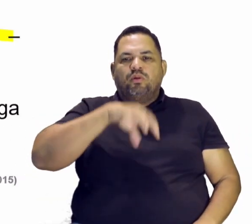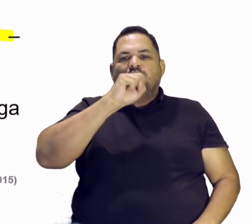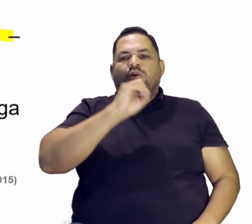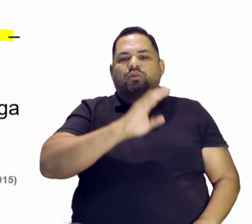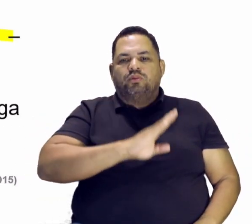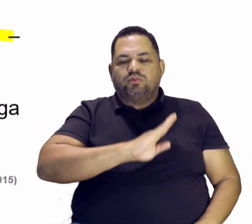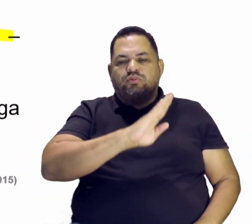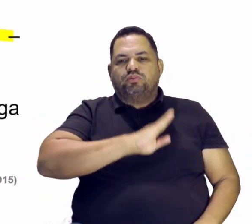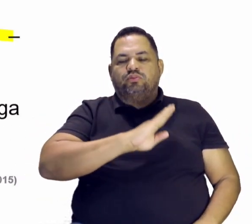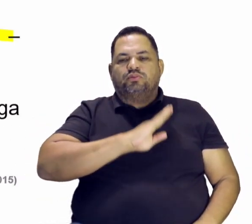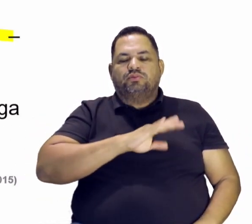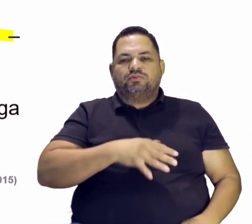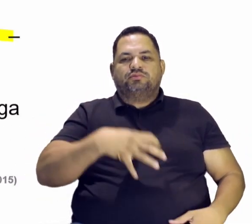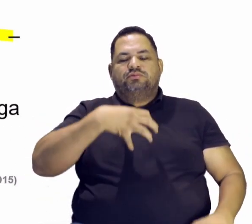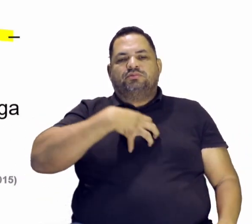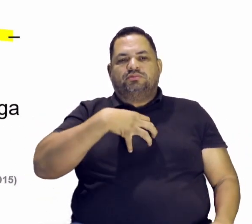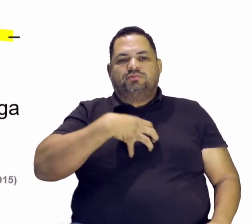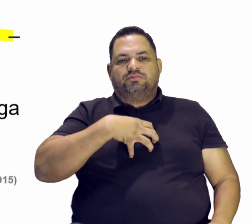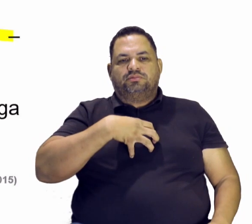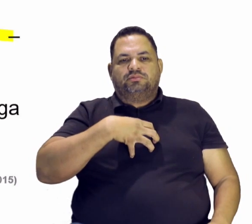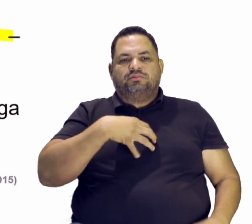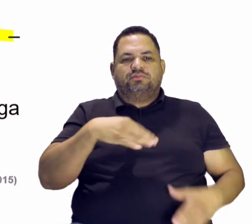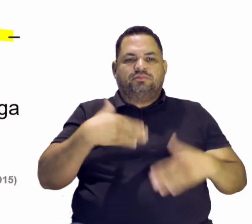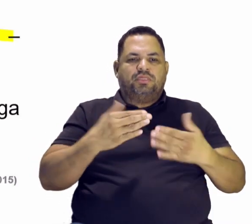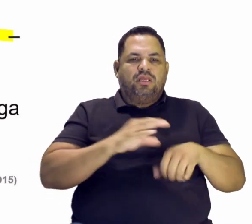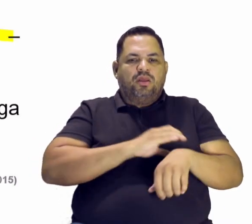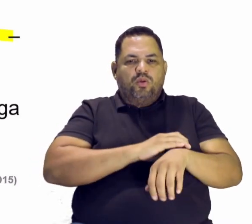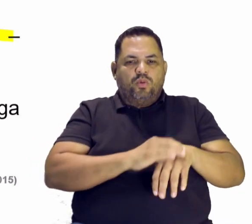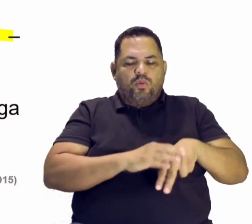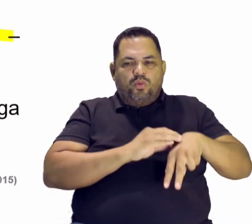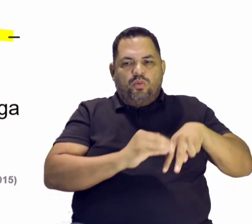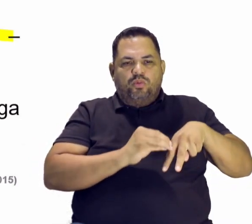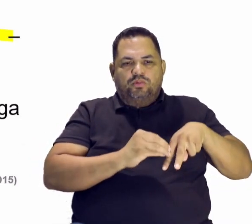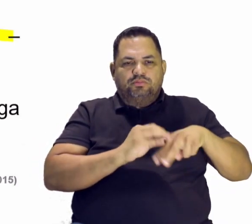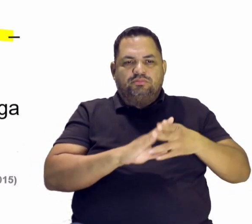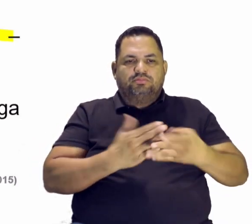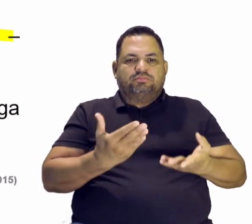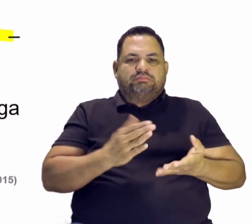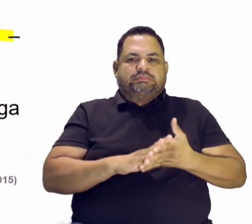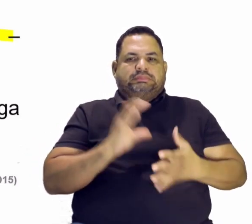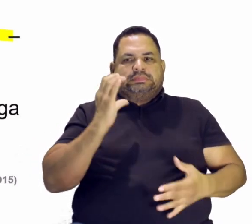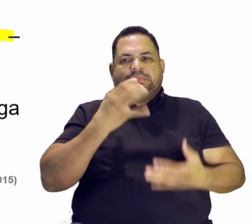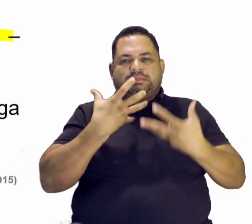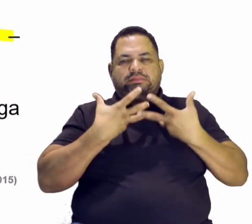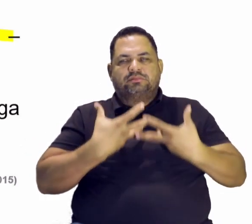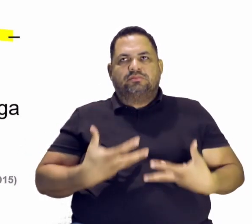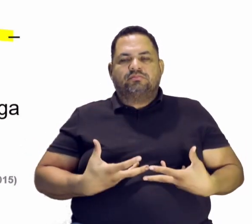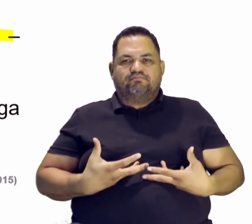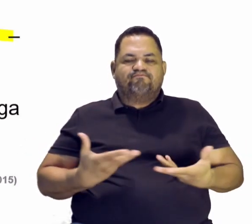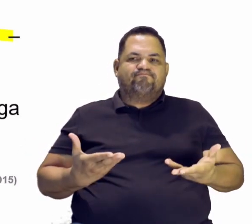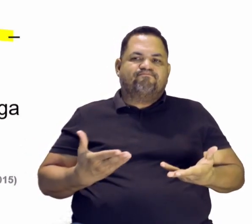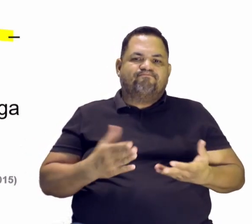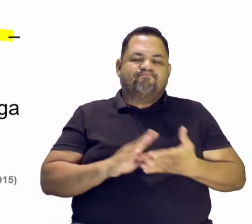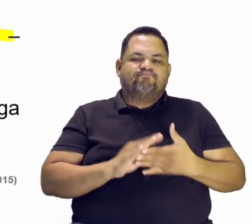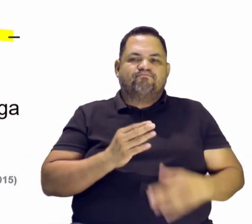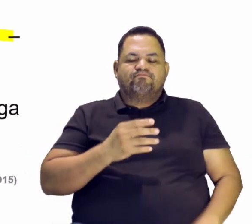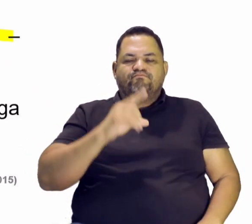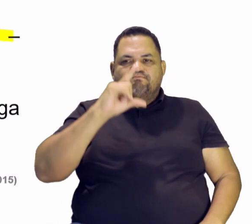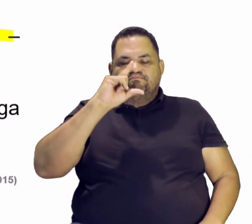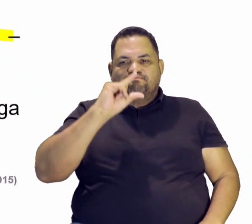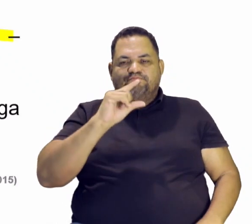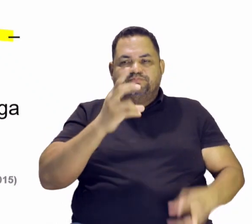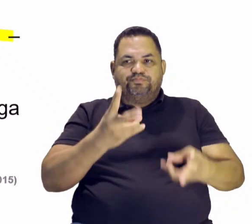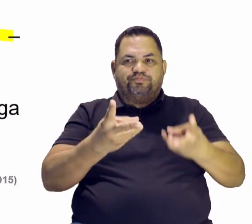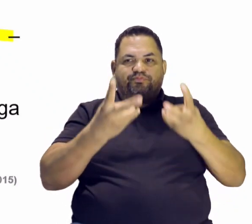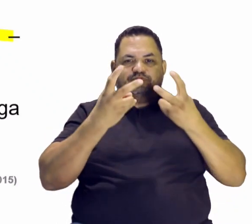que ele vai sentir aqui, por exemplo, na coxa, os incômodos, em alguns momentos assim, um pouco, ele vai precisar